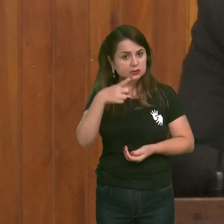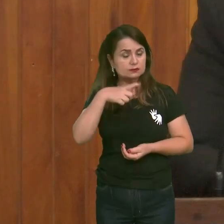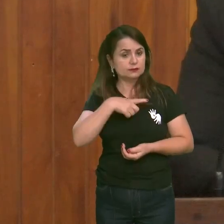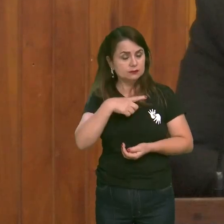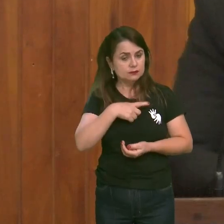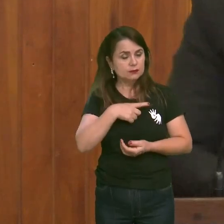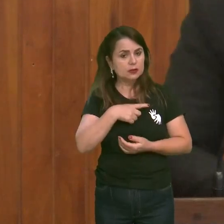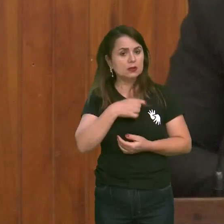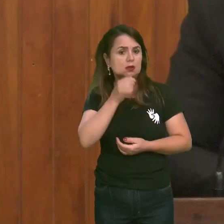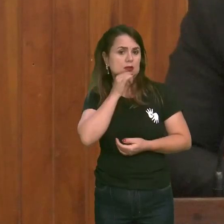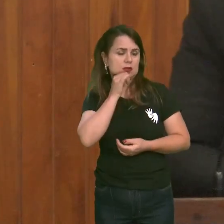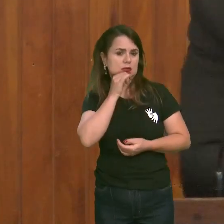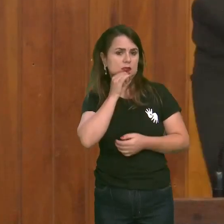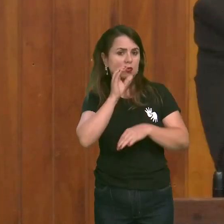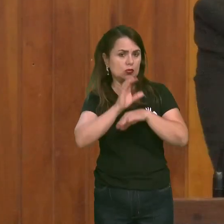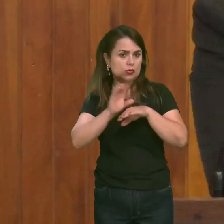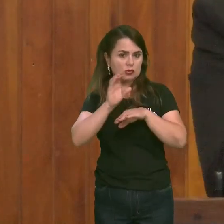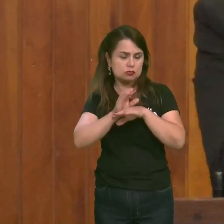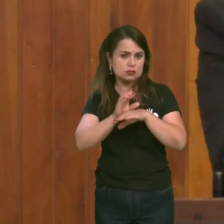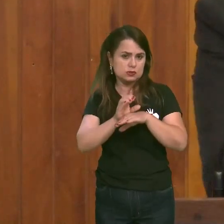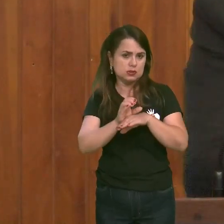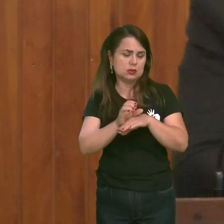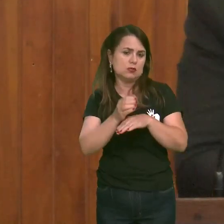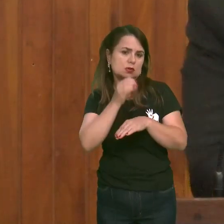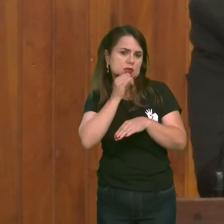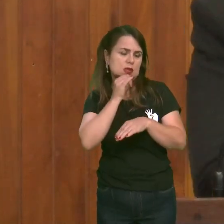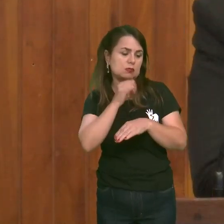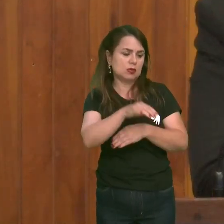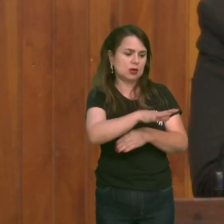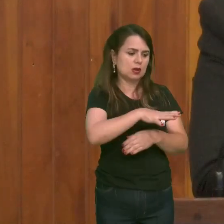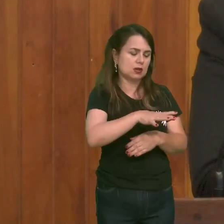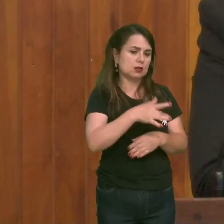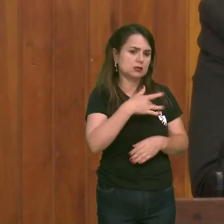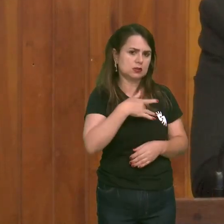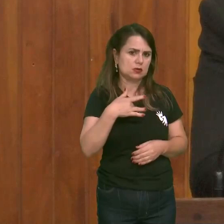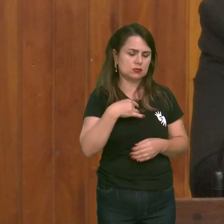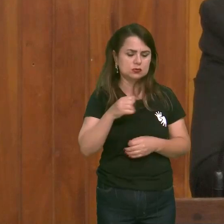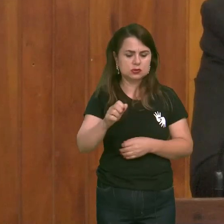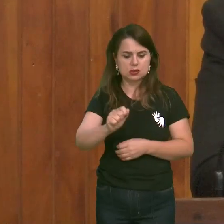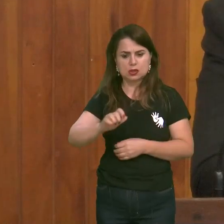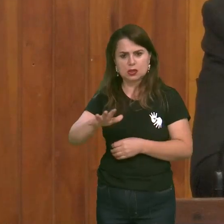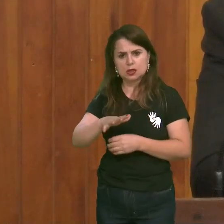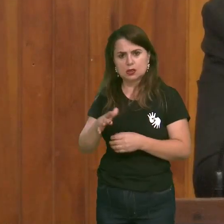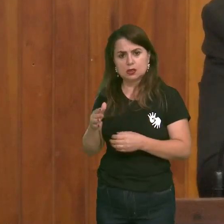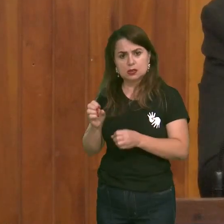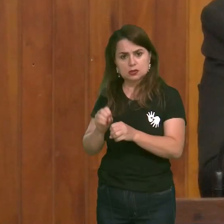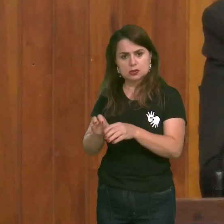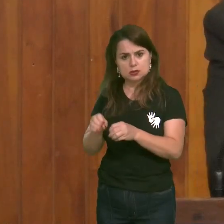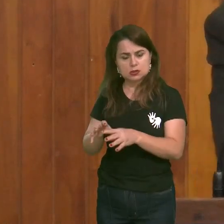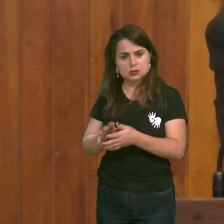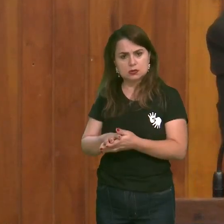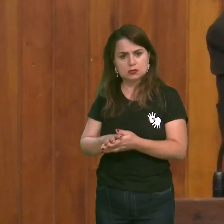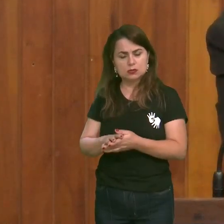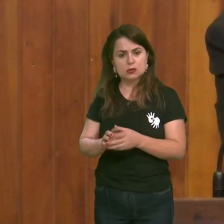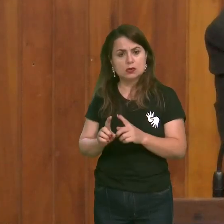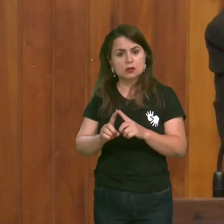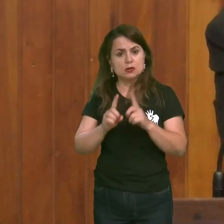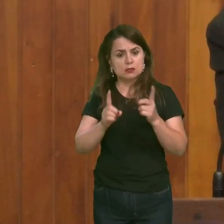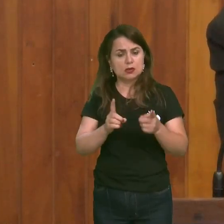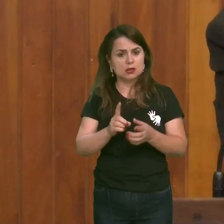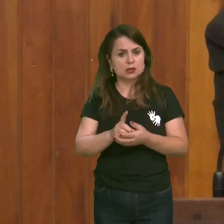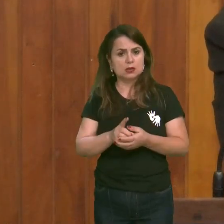que pela constituição são destinadas para a educação saúde e a prefeitura de Marília investe até